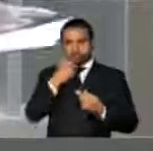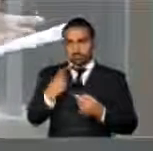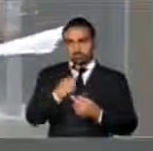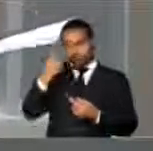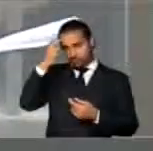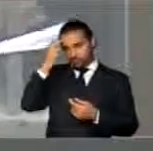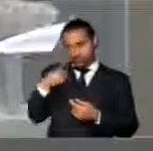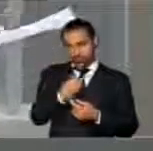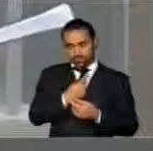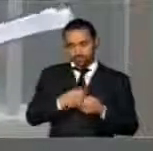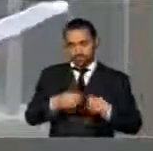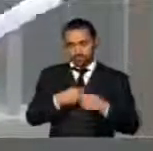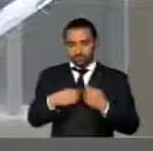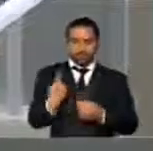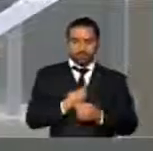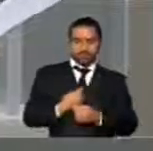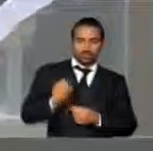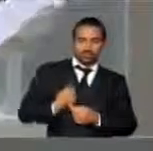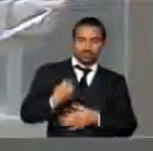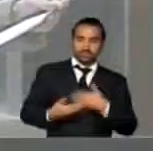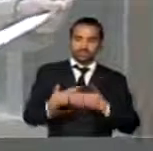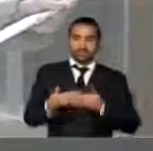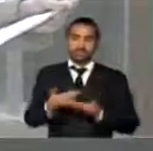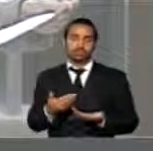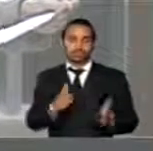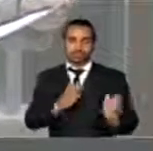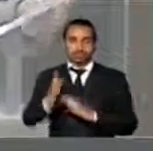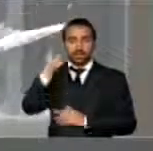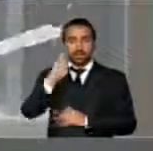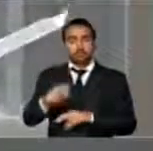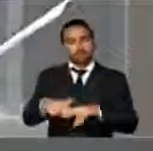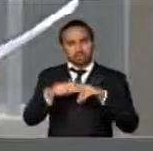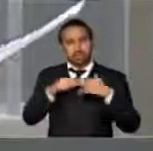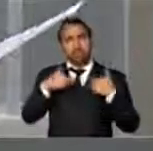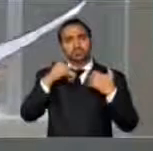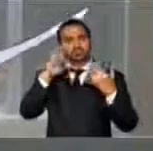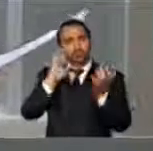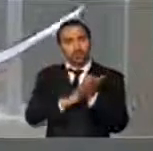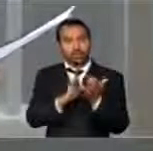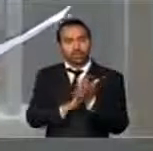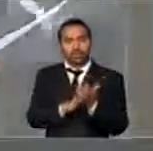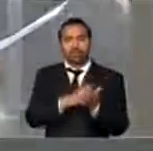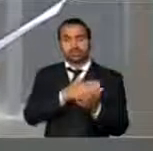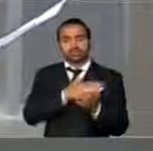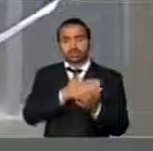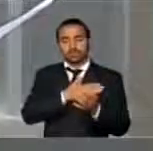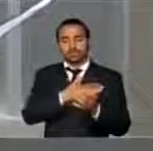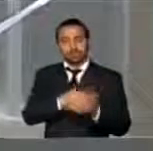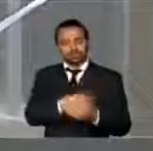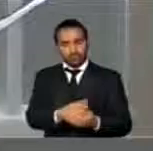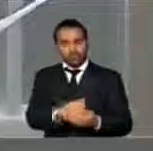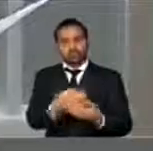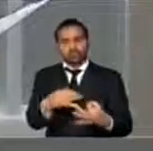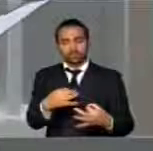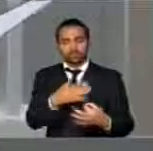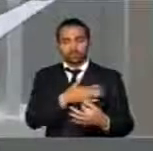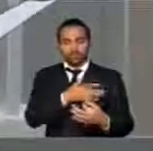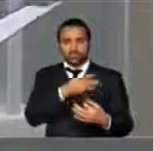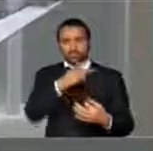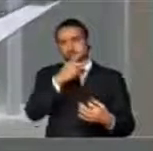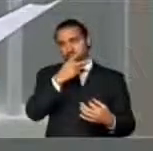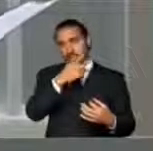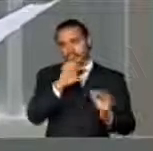nossa economia, a nossa vida cotidiana no Brasil. Portanto, as nossas homenagens, eu que sou filho, com muito orgulho, de uma família libanesa